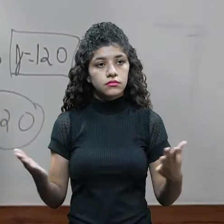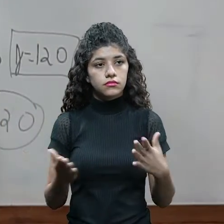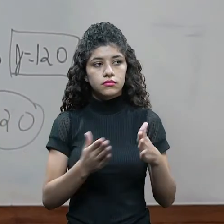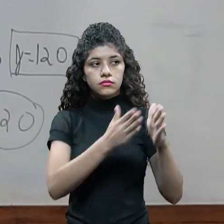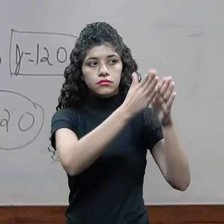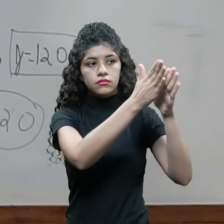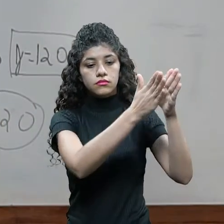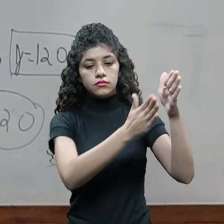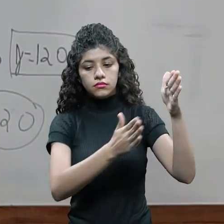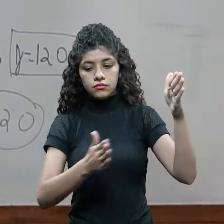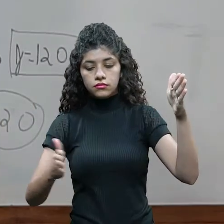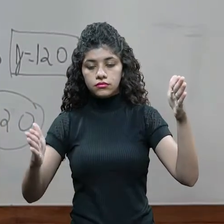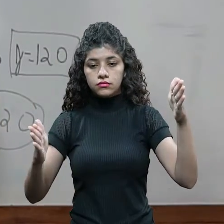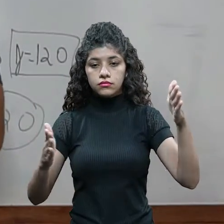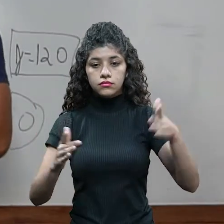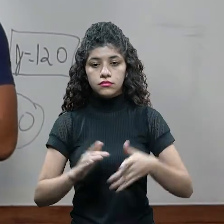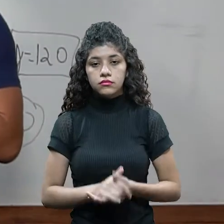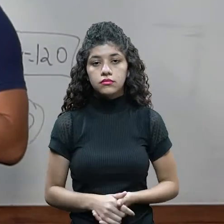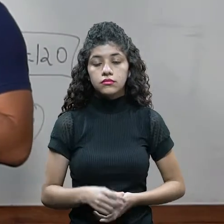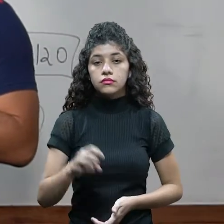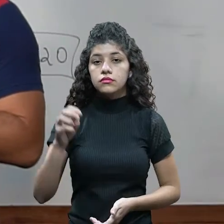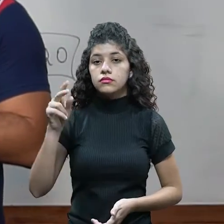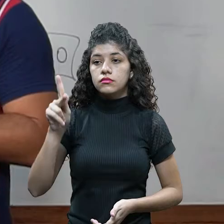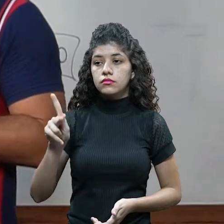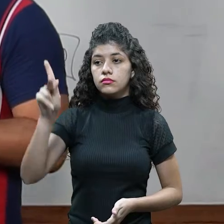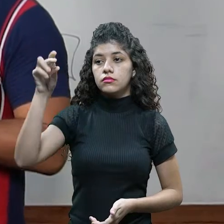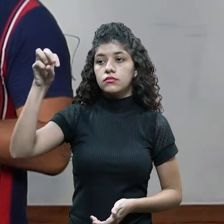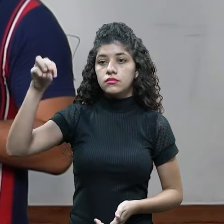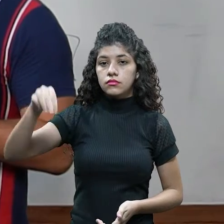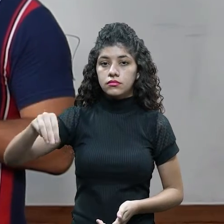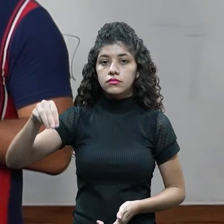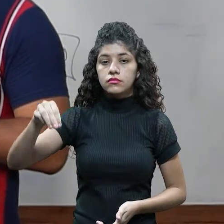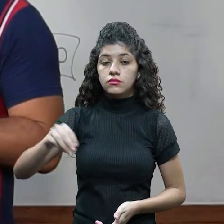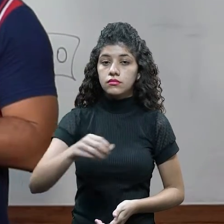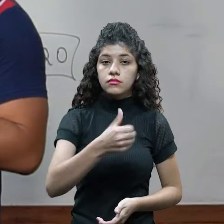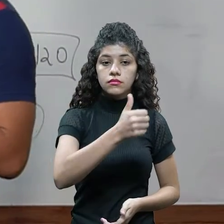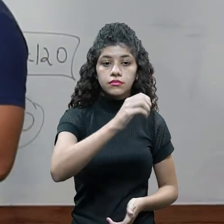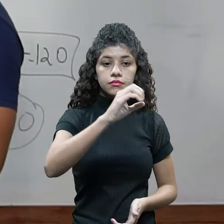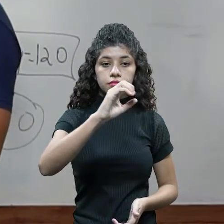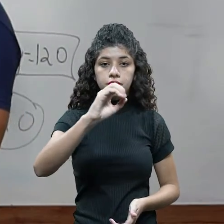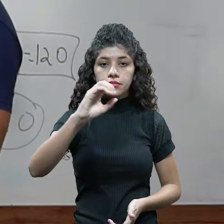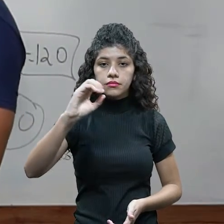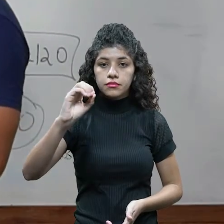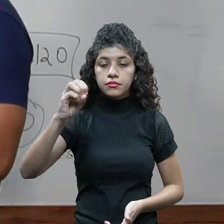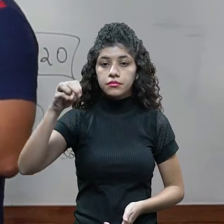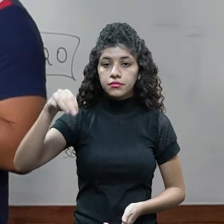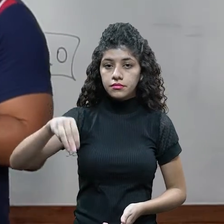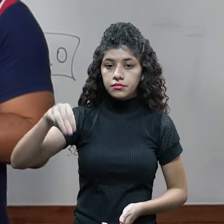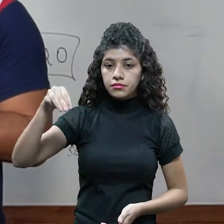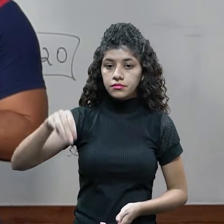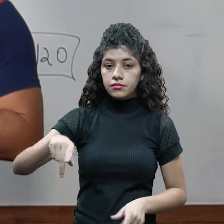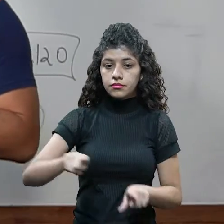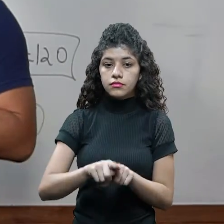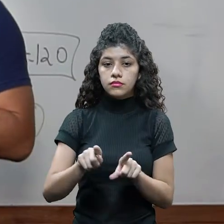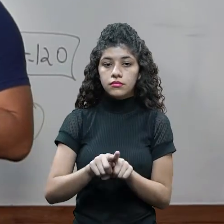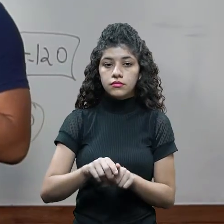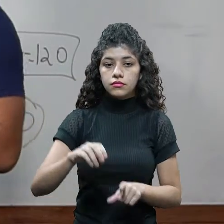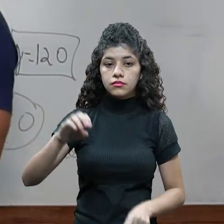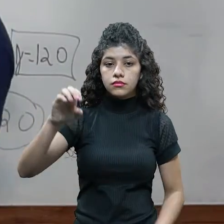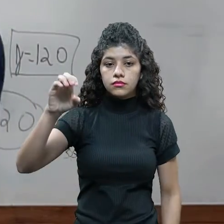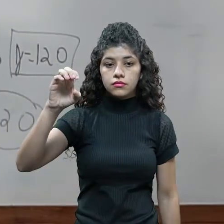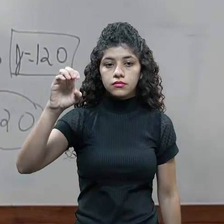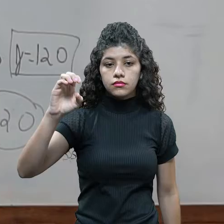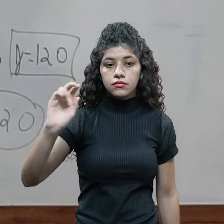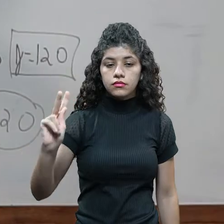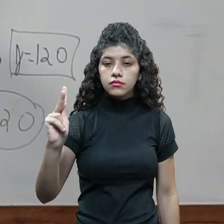maior para a menor. A maior de todas é o quilômetro. Quilômetro equivale a 1000 metros. Depois do quilômetro tem o hectômetro,